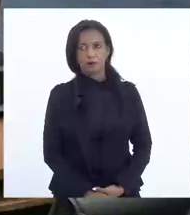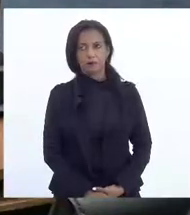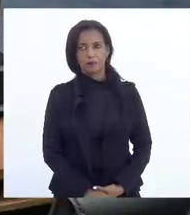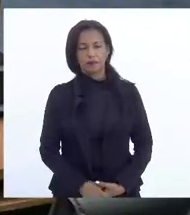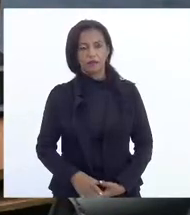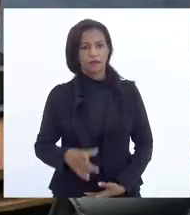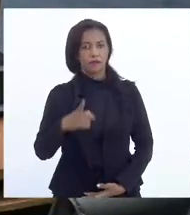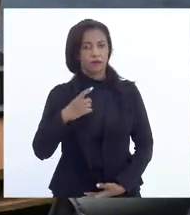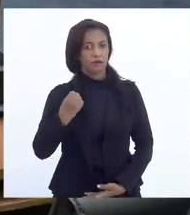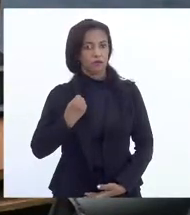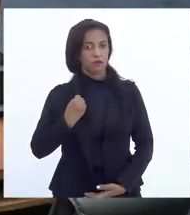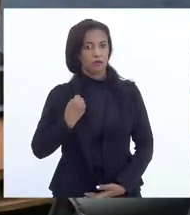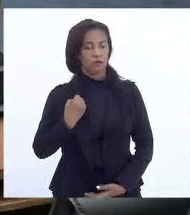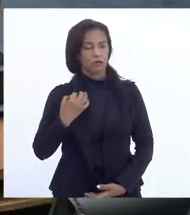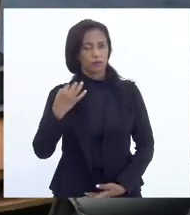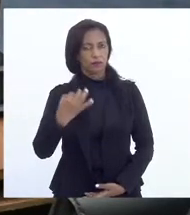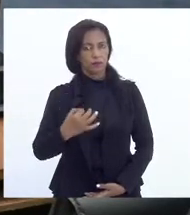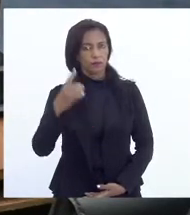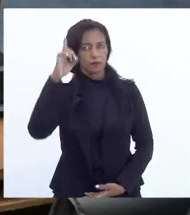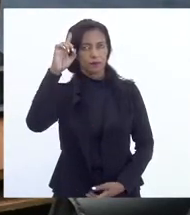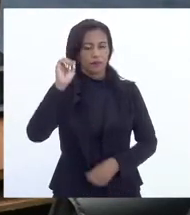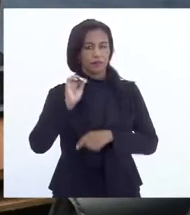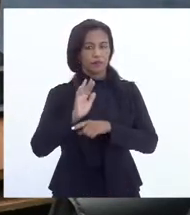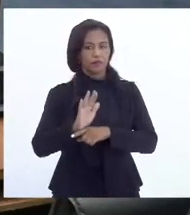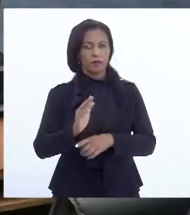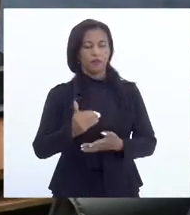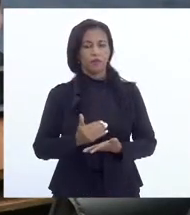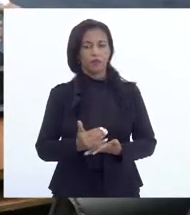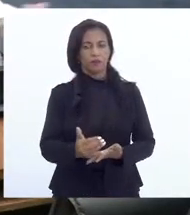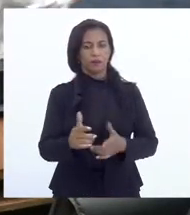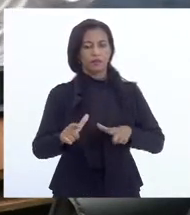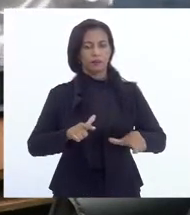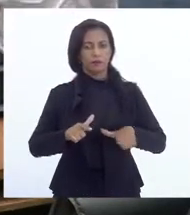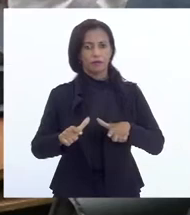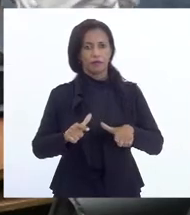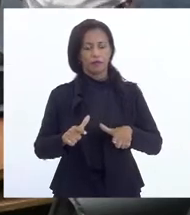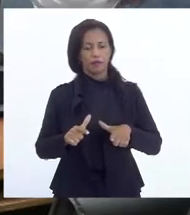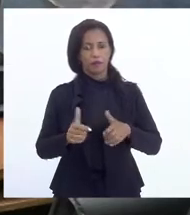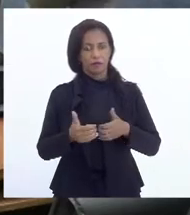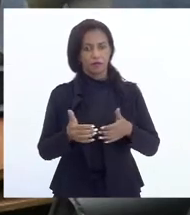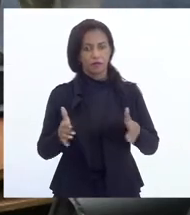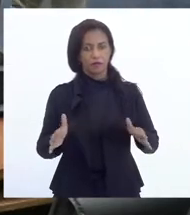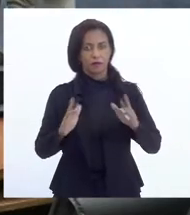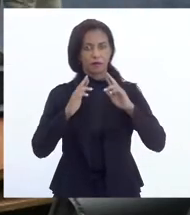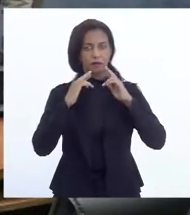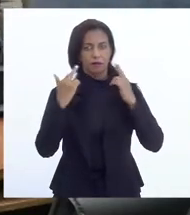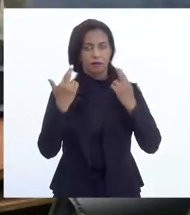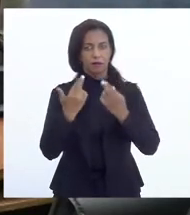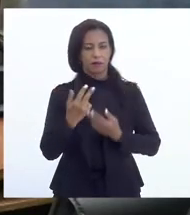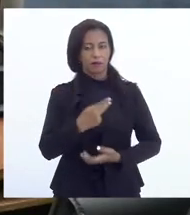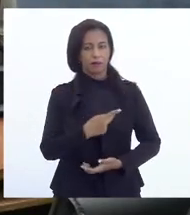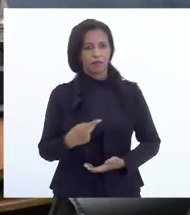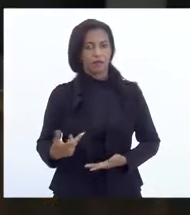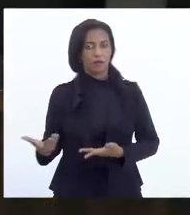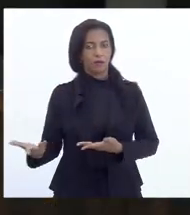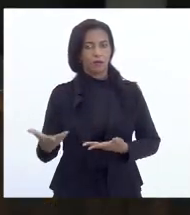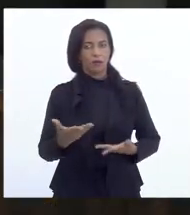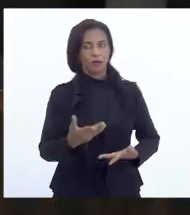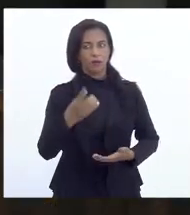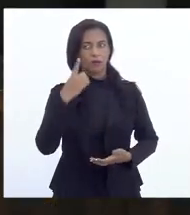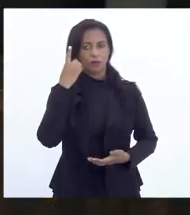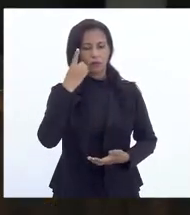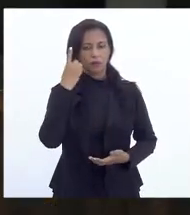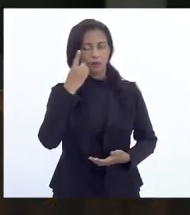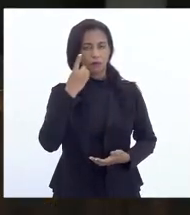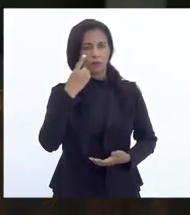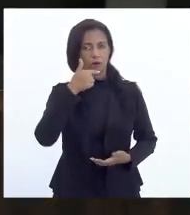Legal e sob a proteção de Deus, iniciamos os nossos trabalhos. Está aberta a sessão. A presidência convida o senhor deputado Luiz